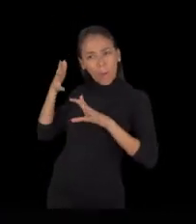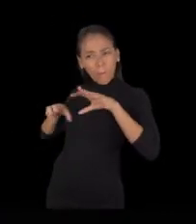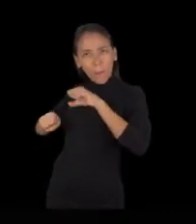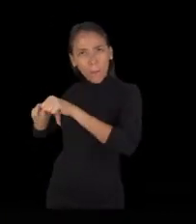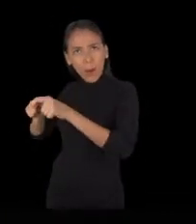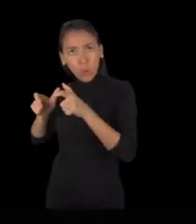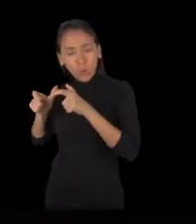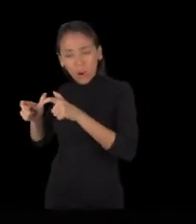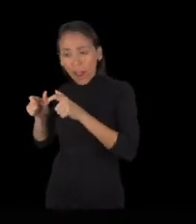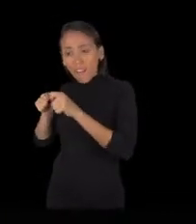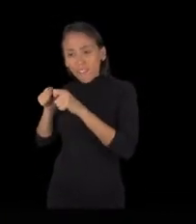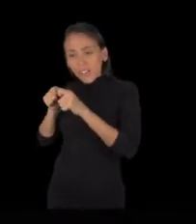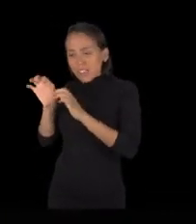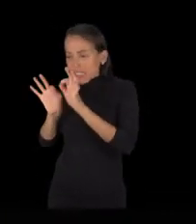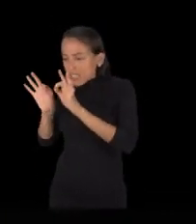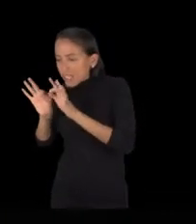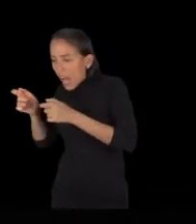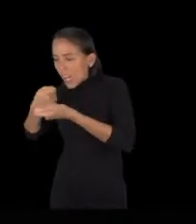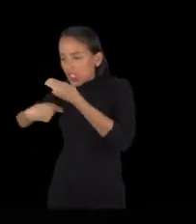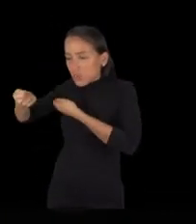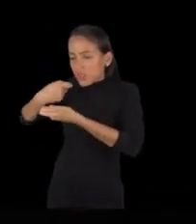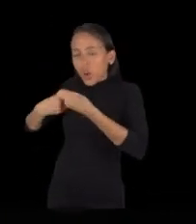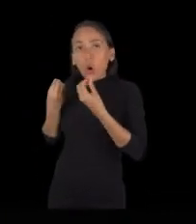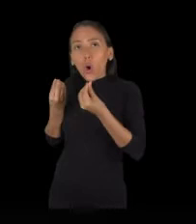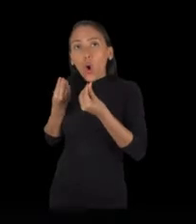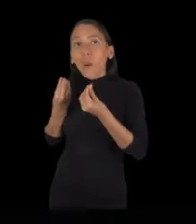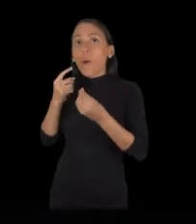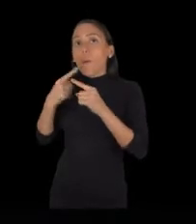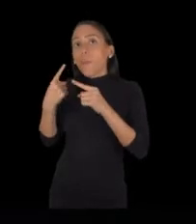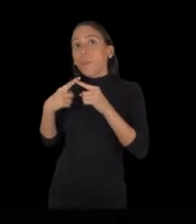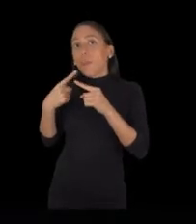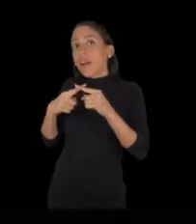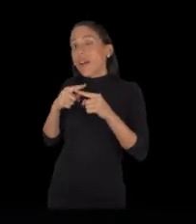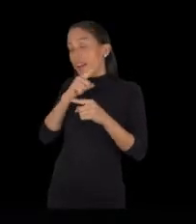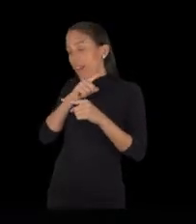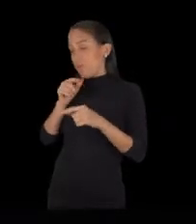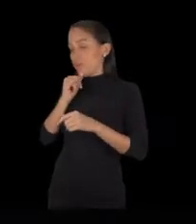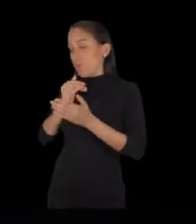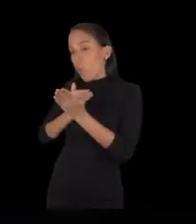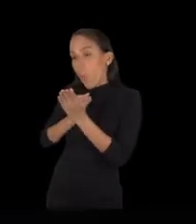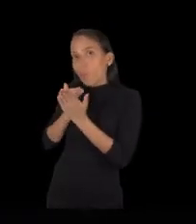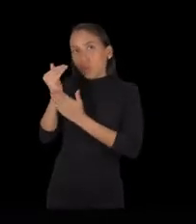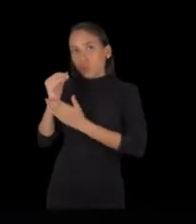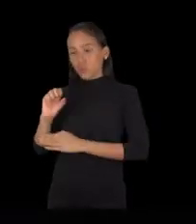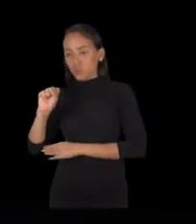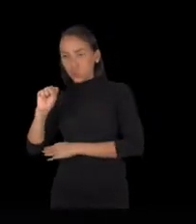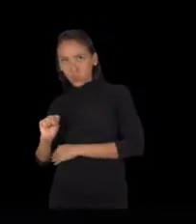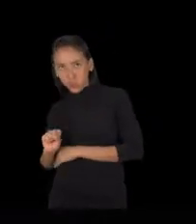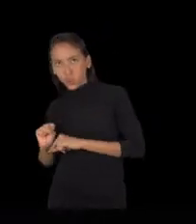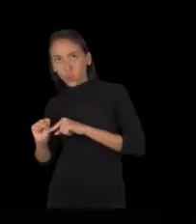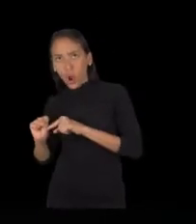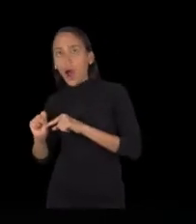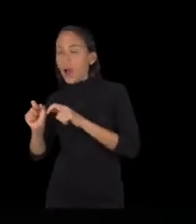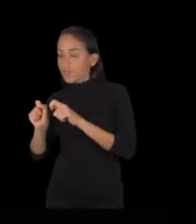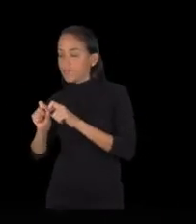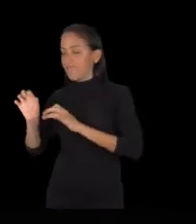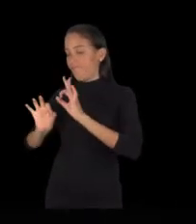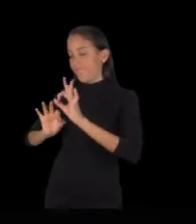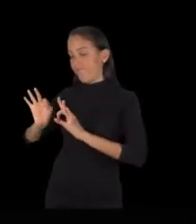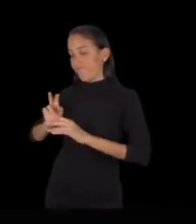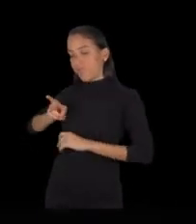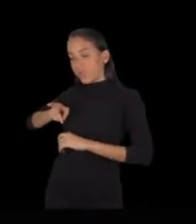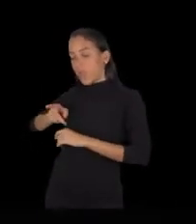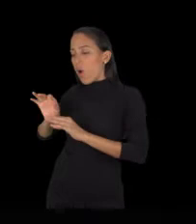dividiram o território levando em conta o modo como eles invadiram a Península Ibérica. Eles começaram a invasão pelo sul e